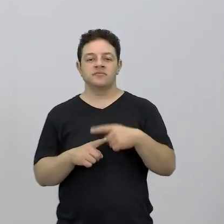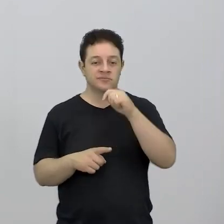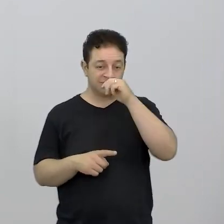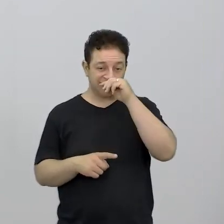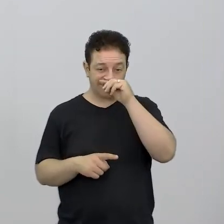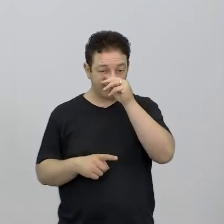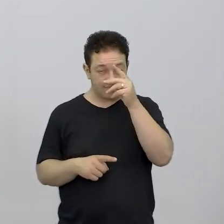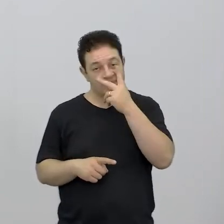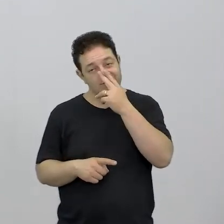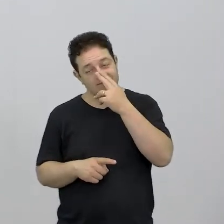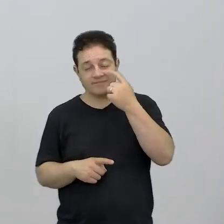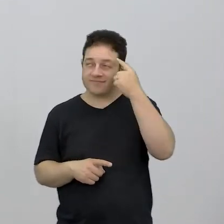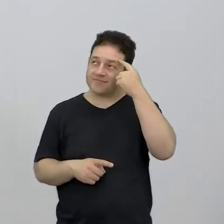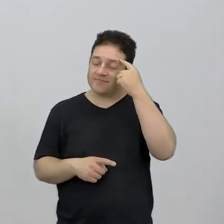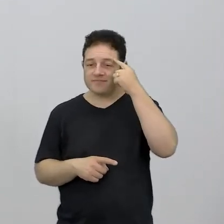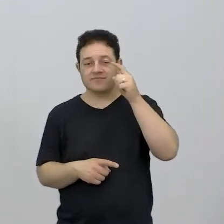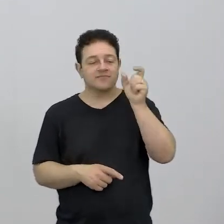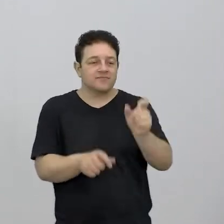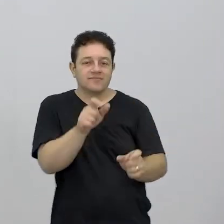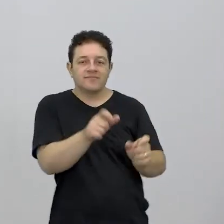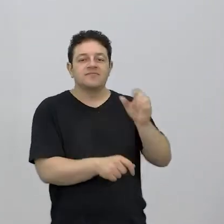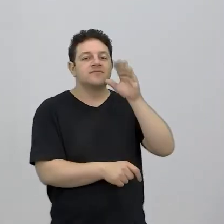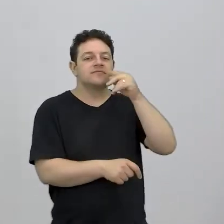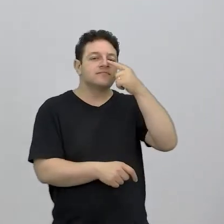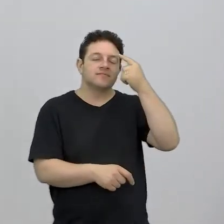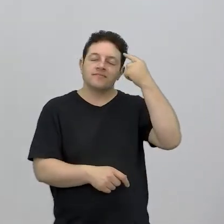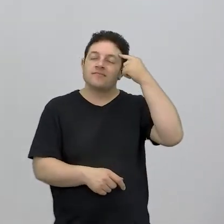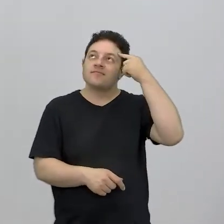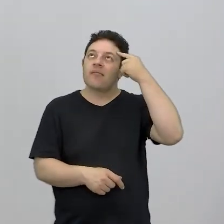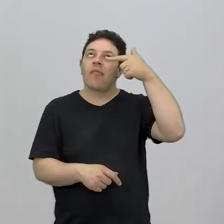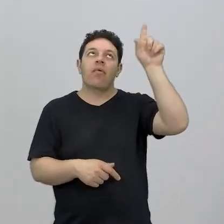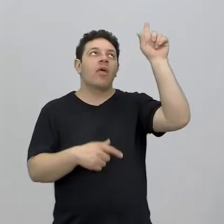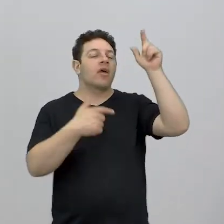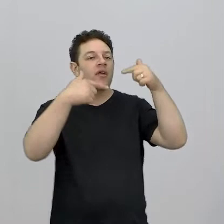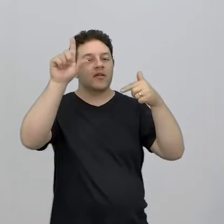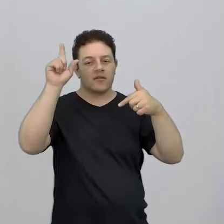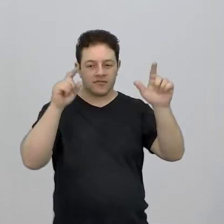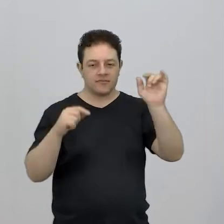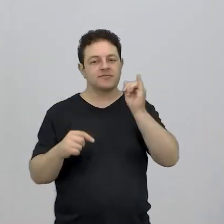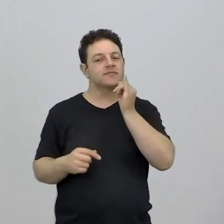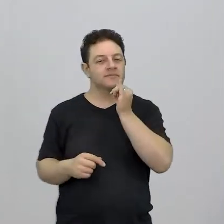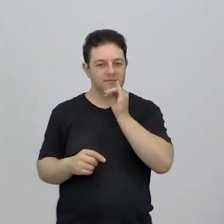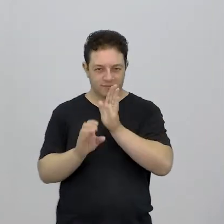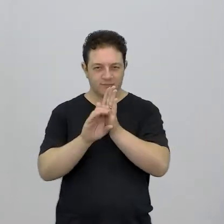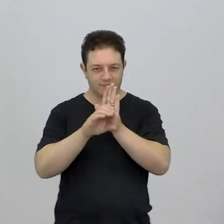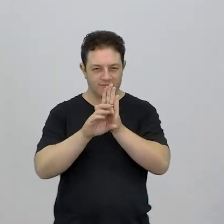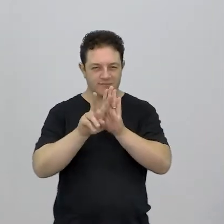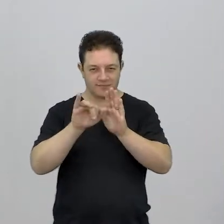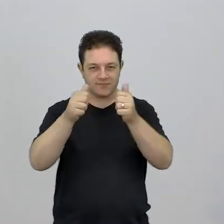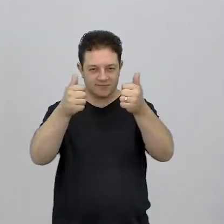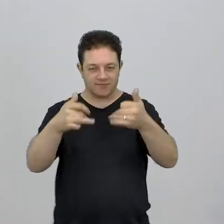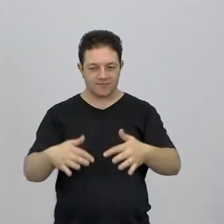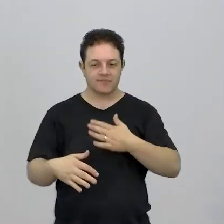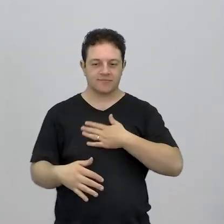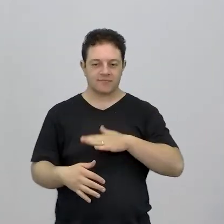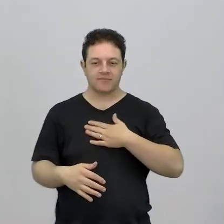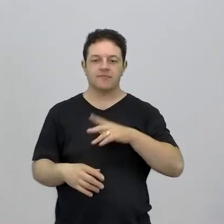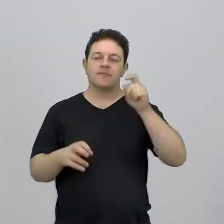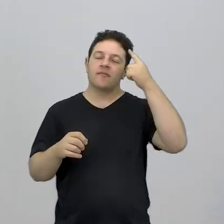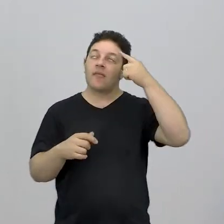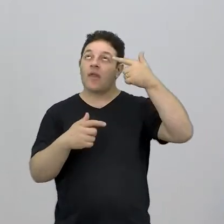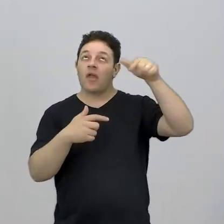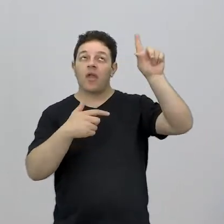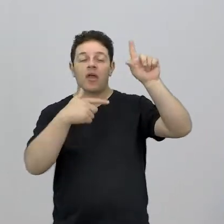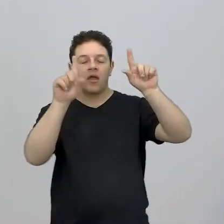eram, a gente pode pensar assim, que eles eram bastante alienados, né? Então, eu vou falar um pouquinho desse conceito logo mais, a alienação,